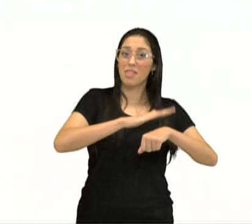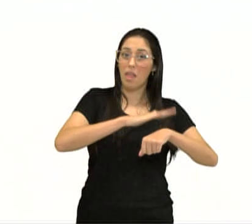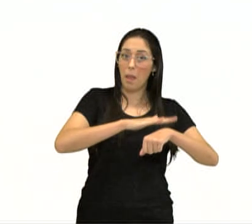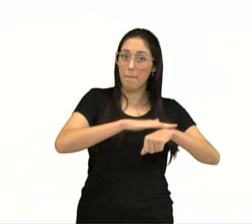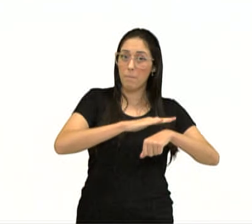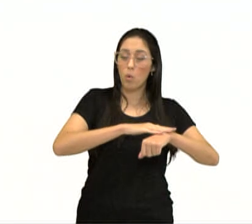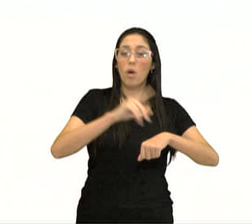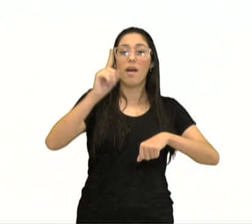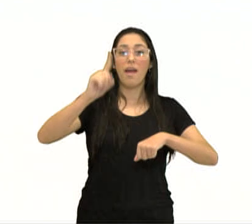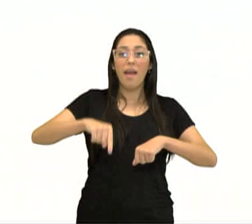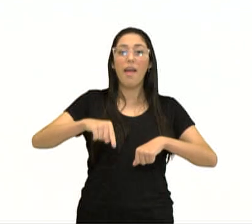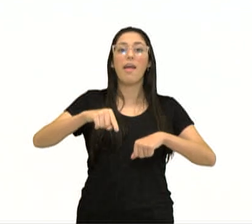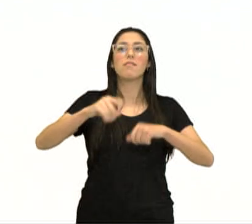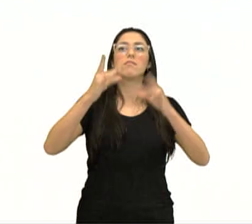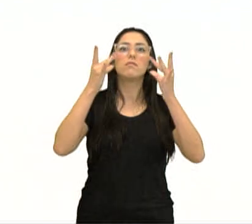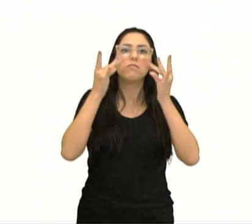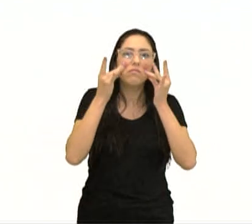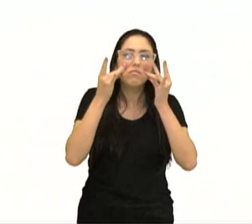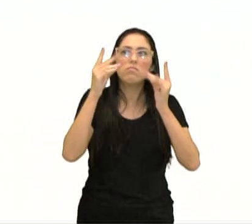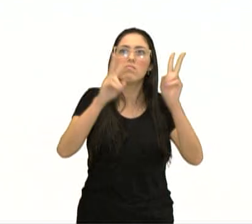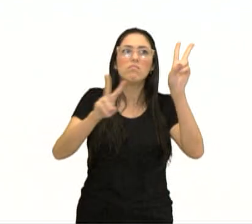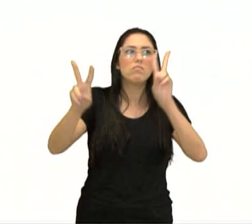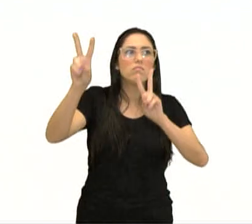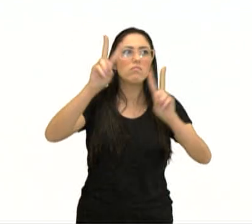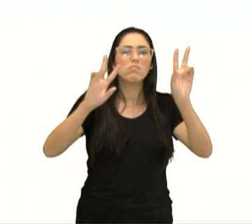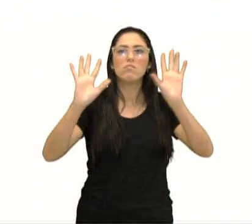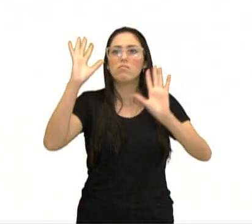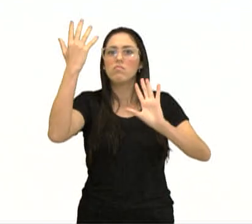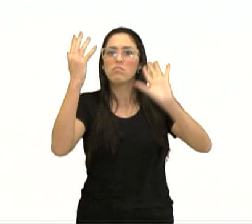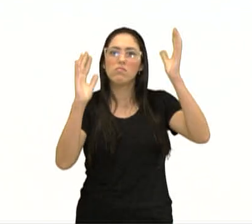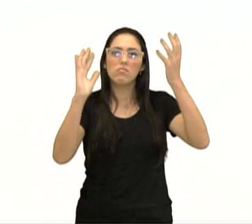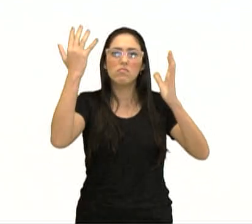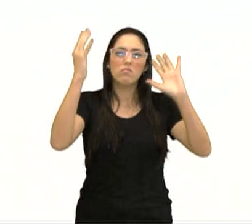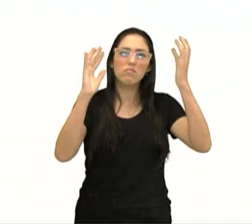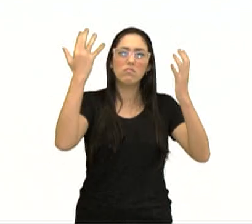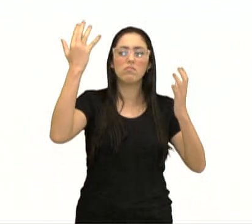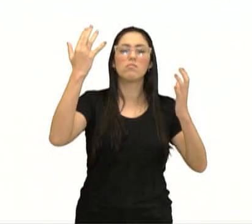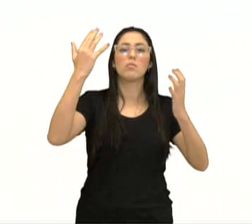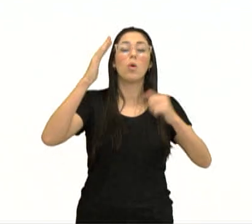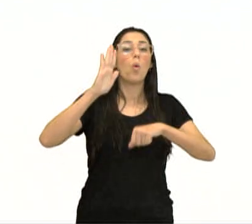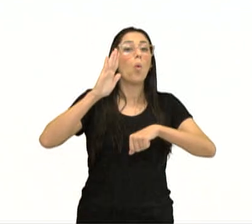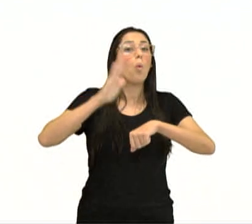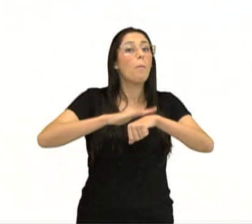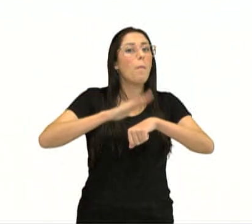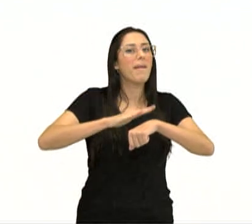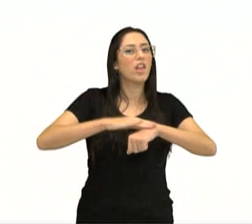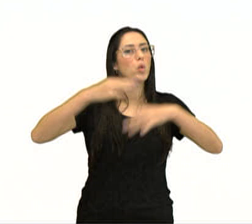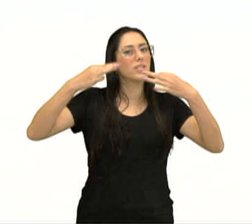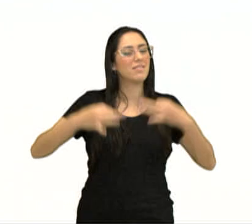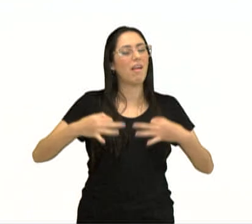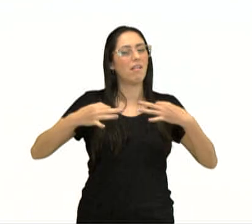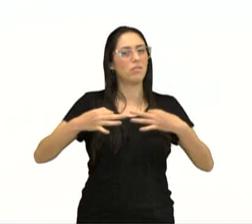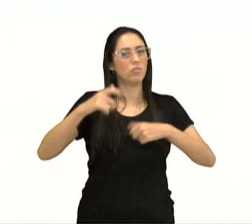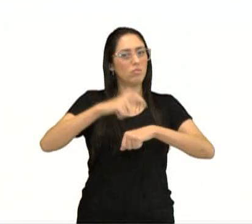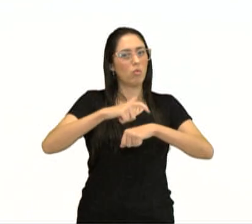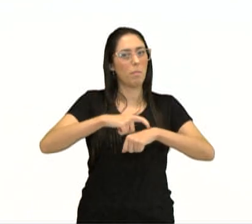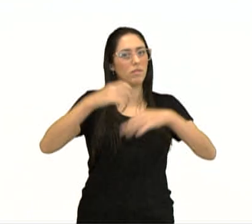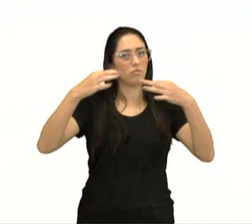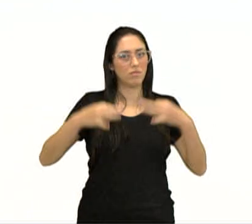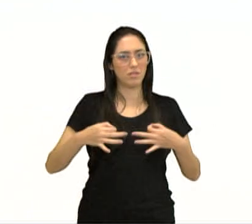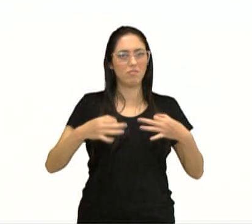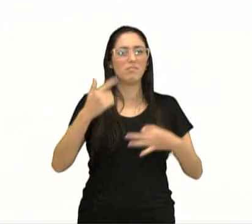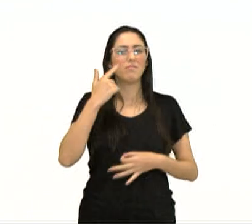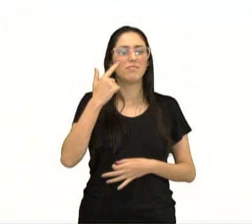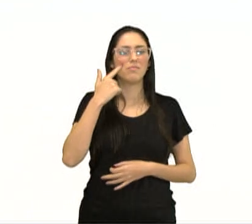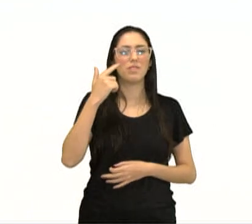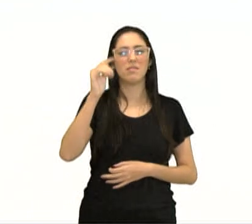estado físico das condições atmosféricas em um determinado momento e local. E o mapa que eu trago para você do lado